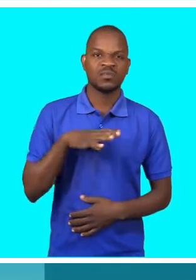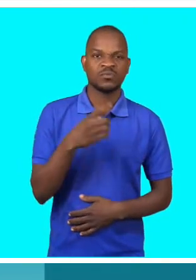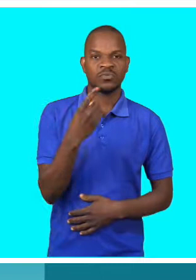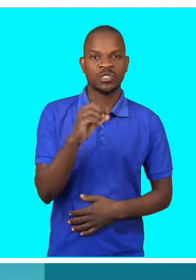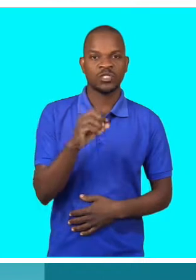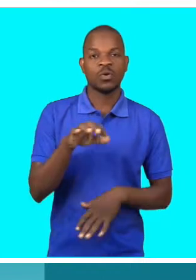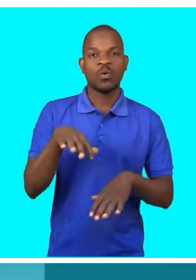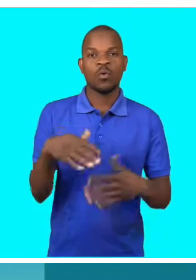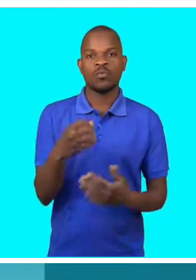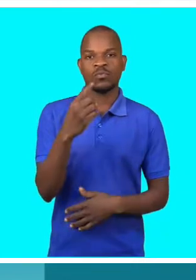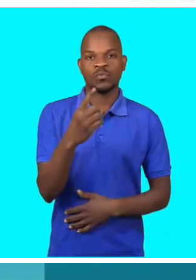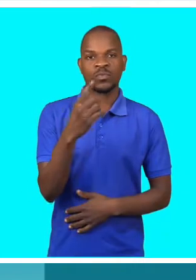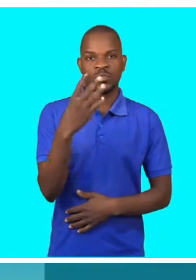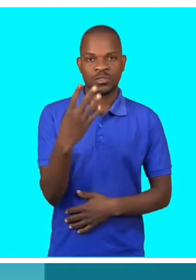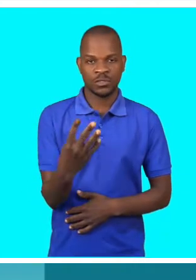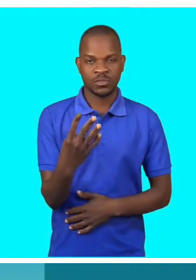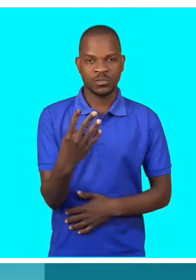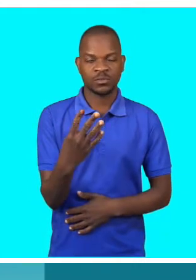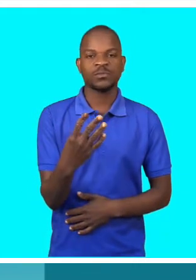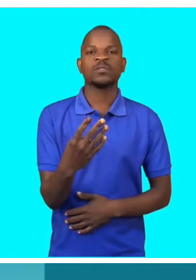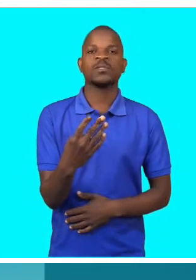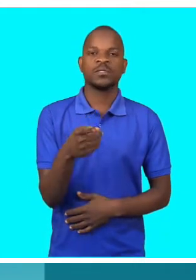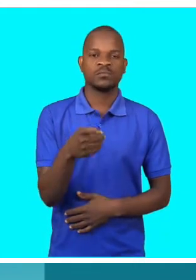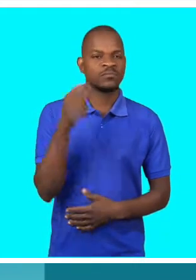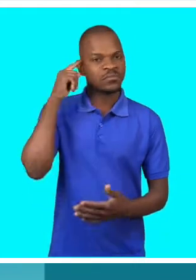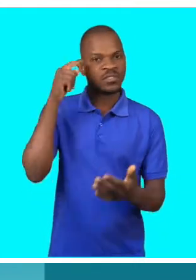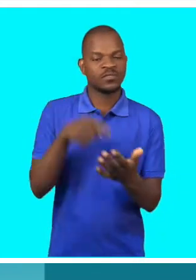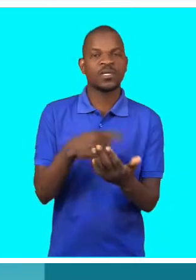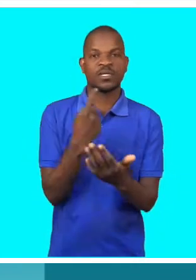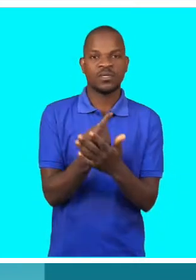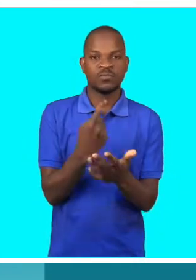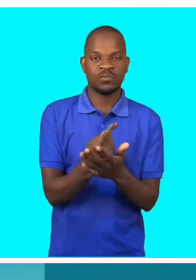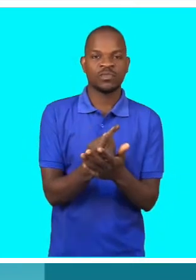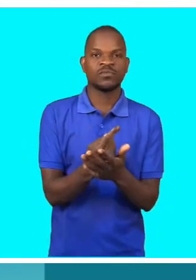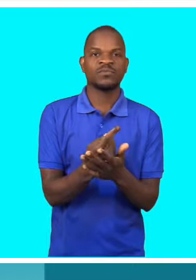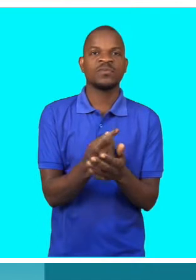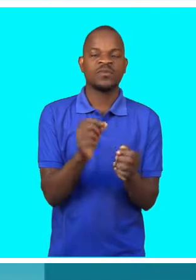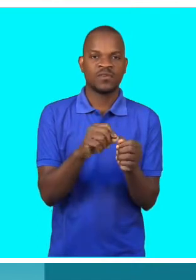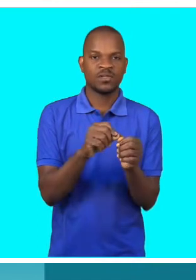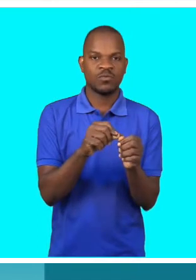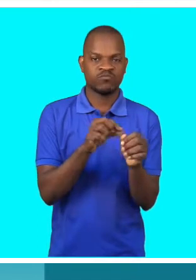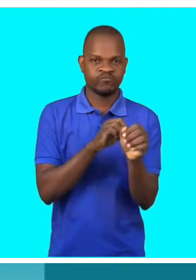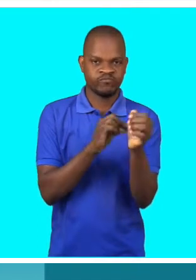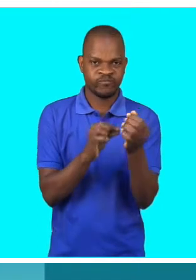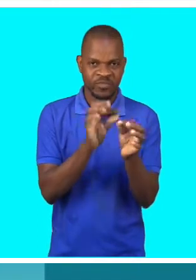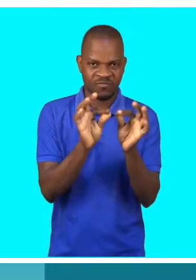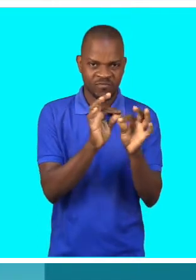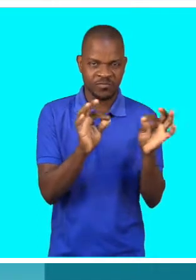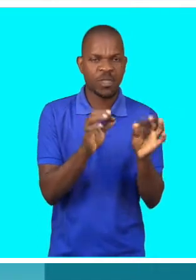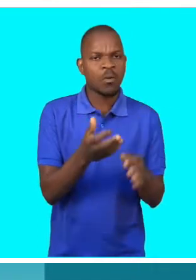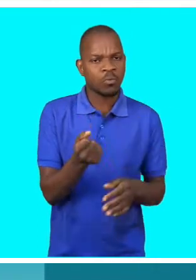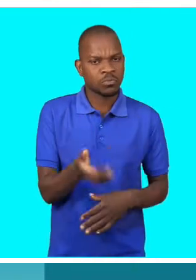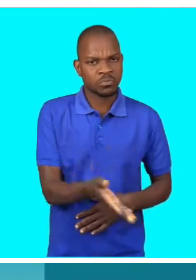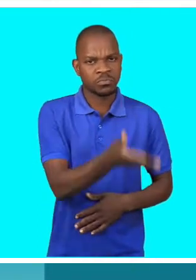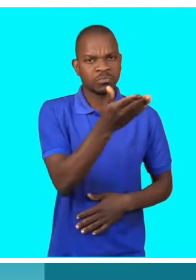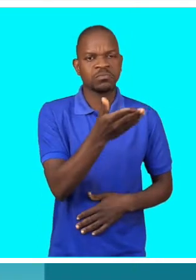menstruação. Então, tem idade, tem que ser amarrado aquela corda. Depois vai na escola, faz tudo. Então, quando se encontra